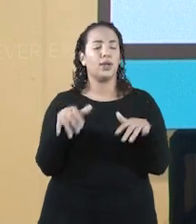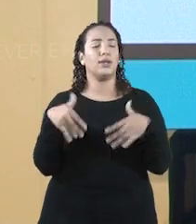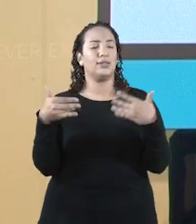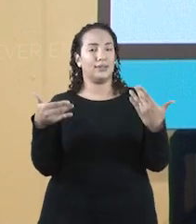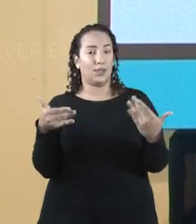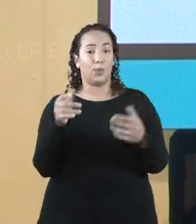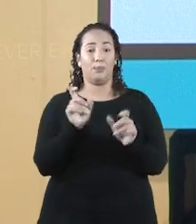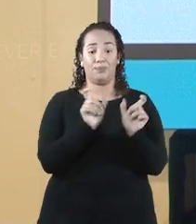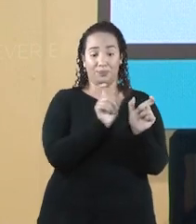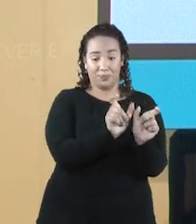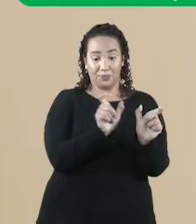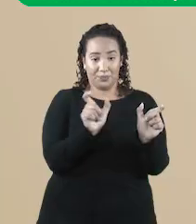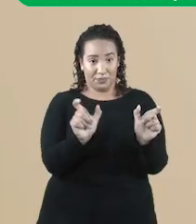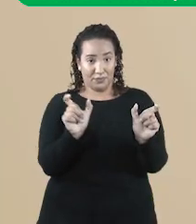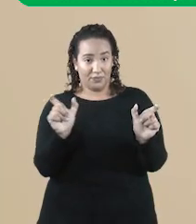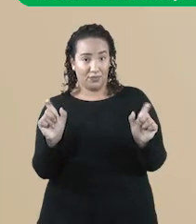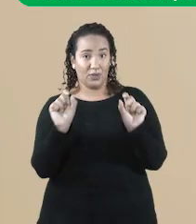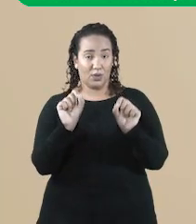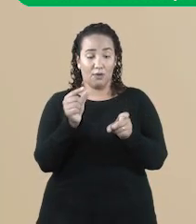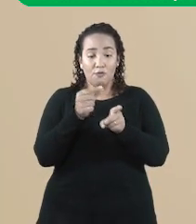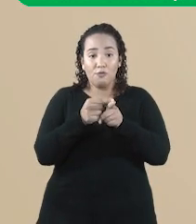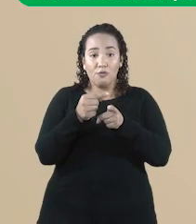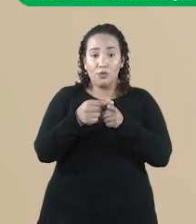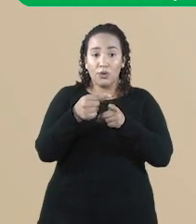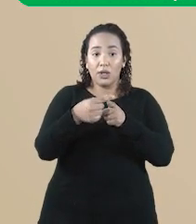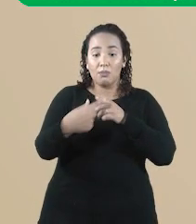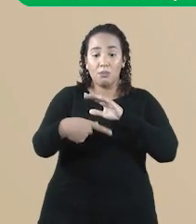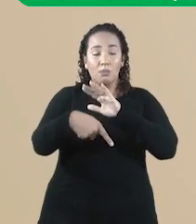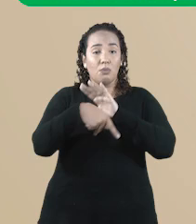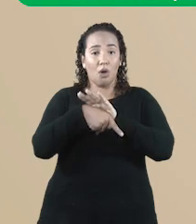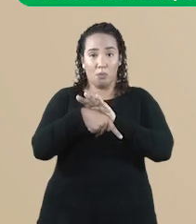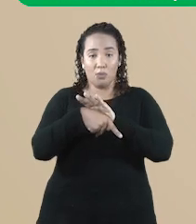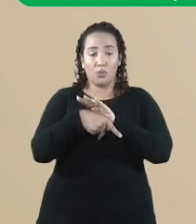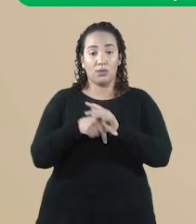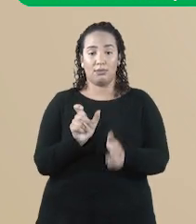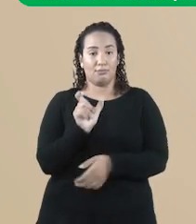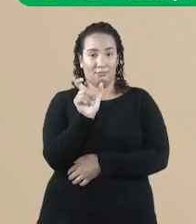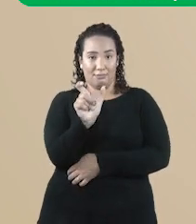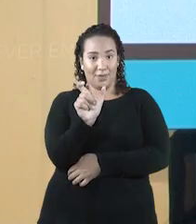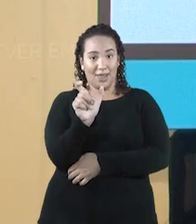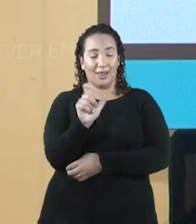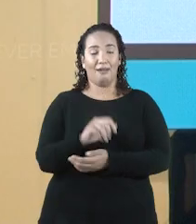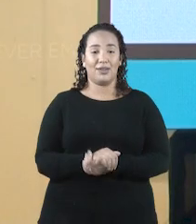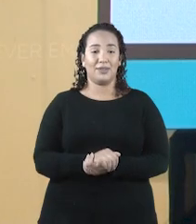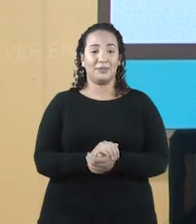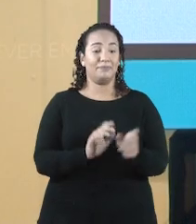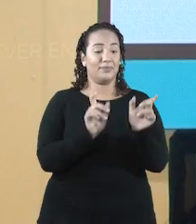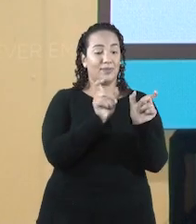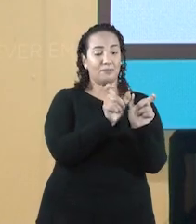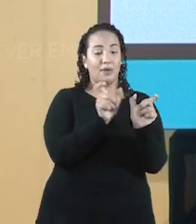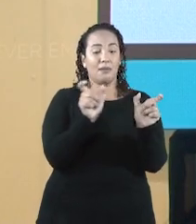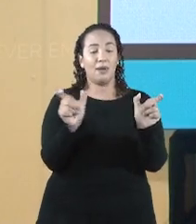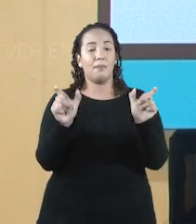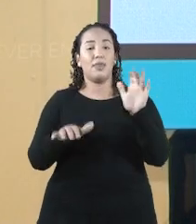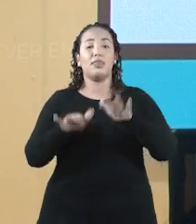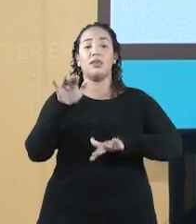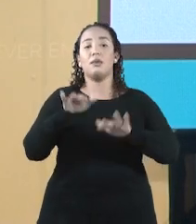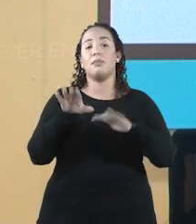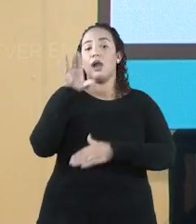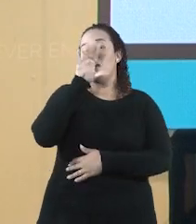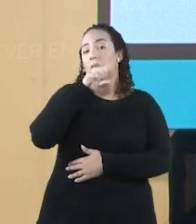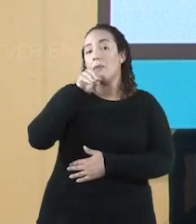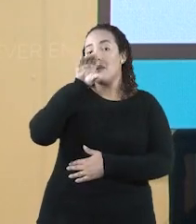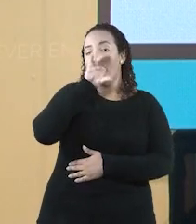tal lembrarmos juntos? Sílabas são fonemas emitidos de uma só vez. A separação é feita conforme a